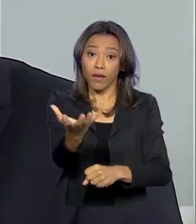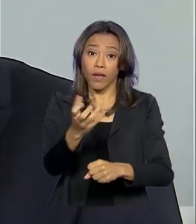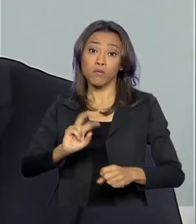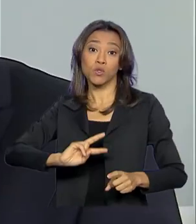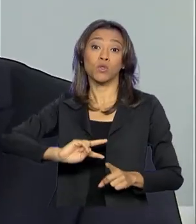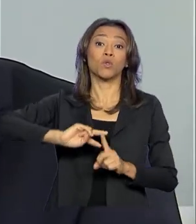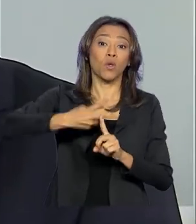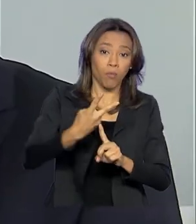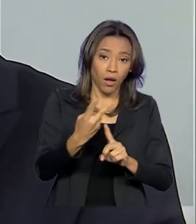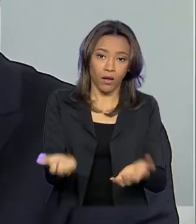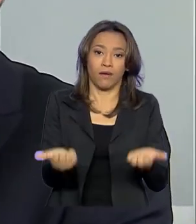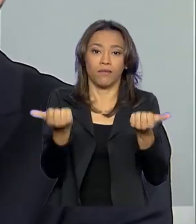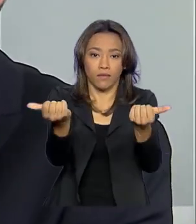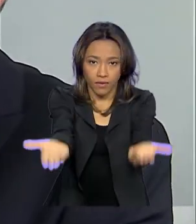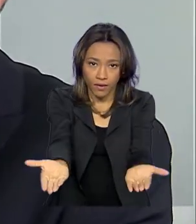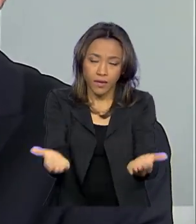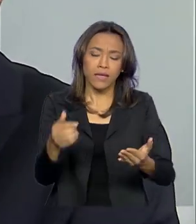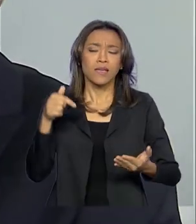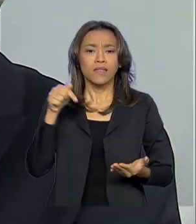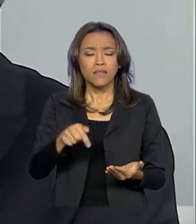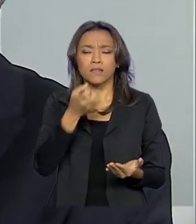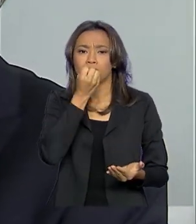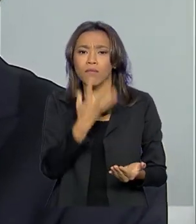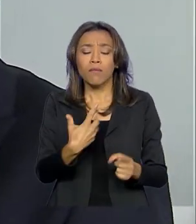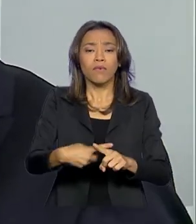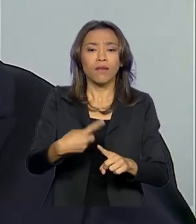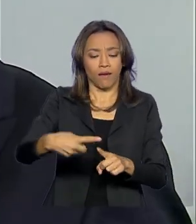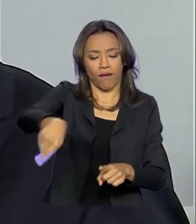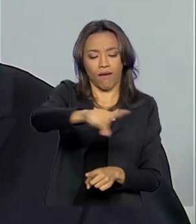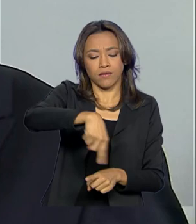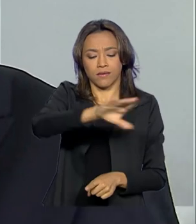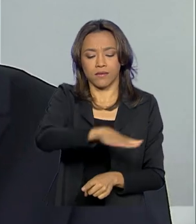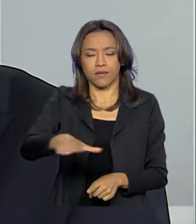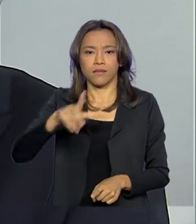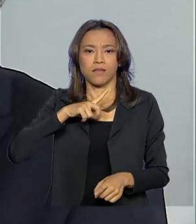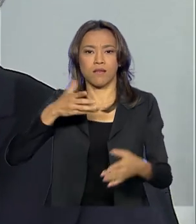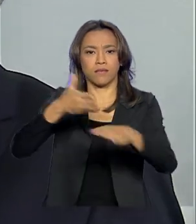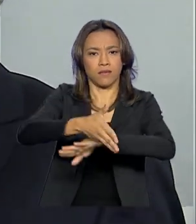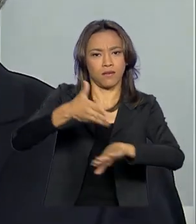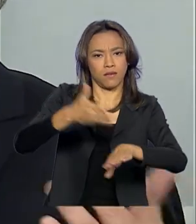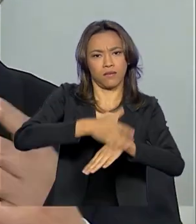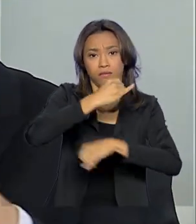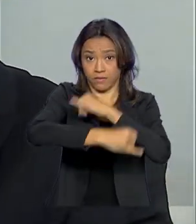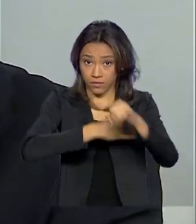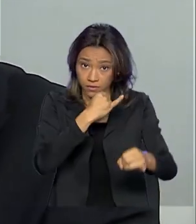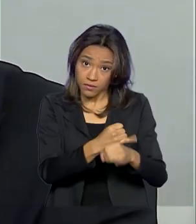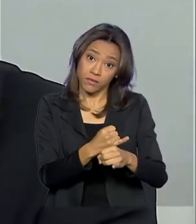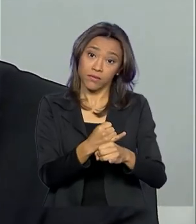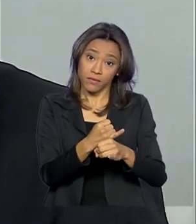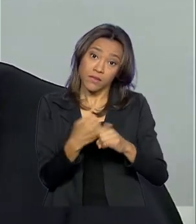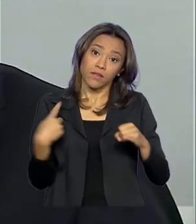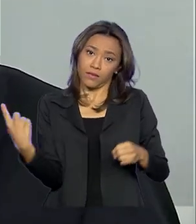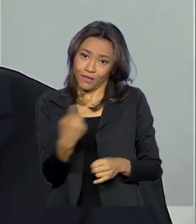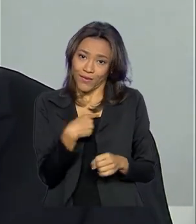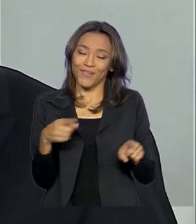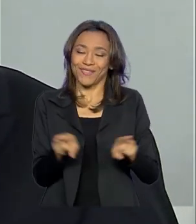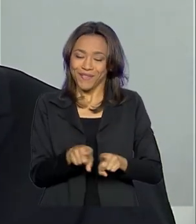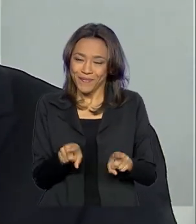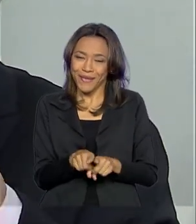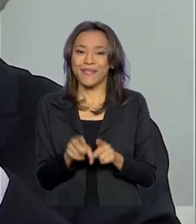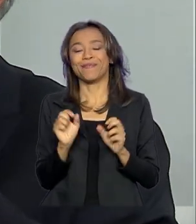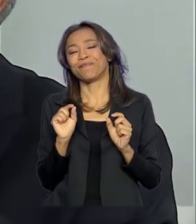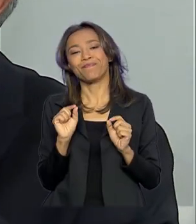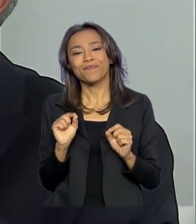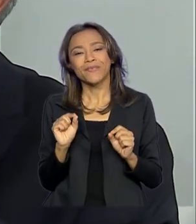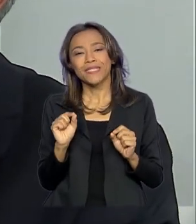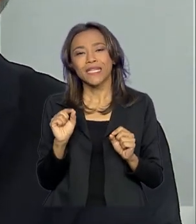E isso é interessante porque permite que essas crianças tenham acesso à internet, que também nós podemos prover